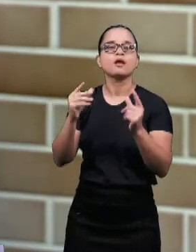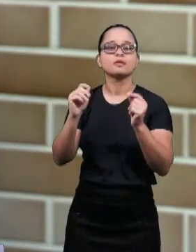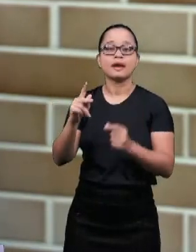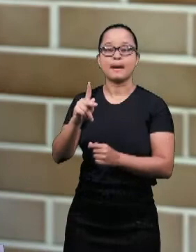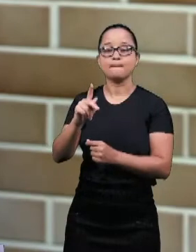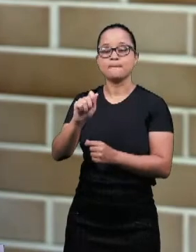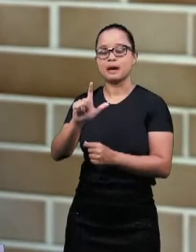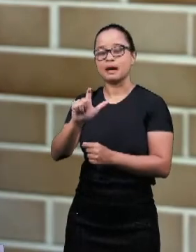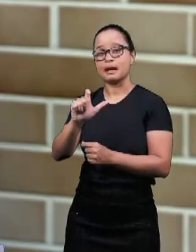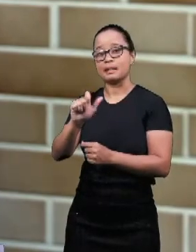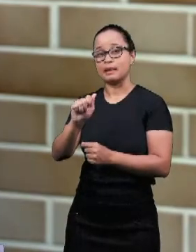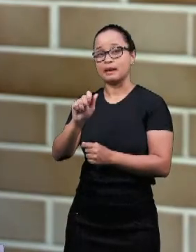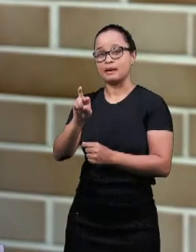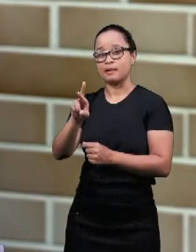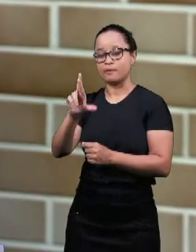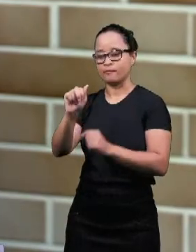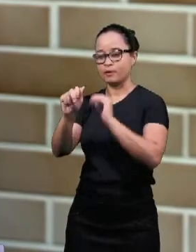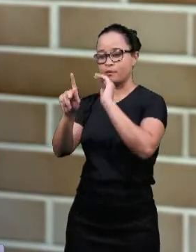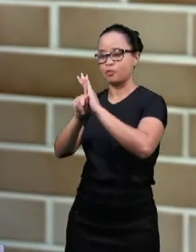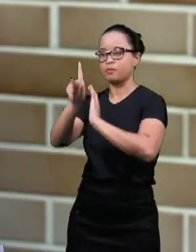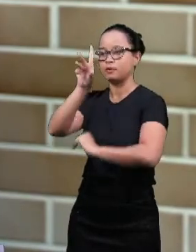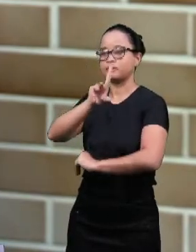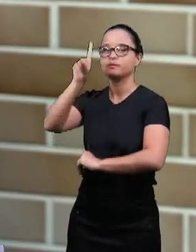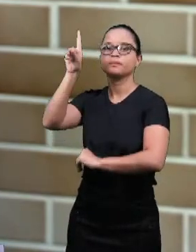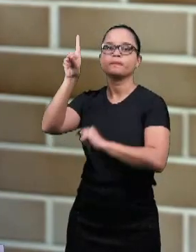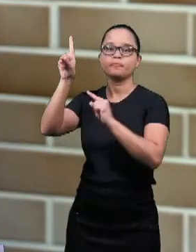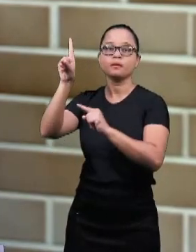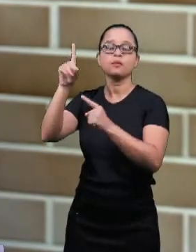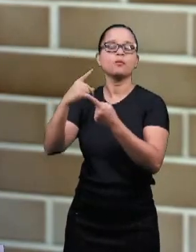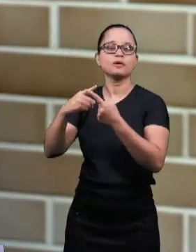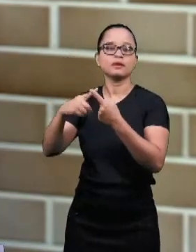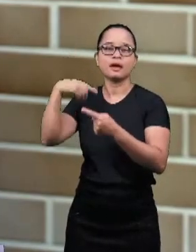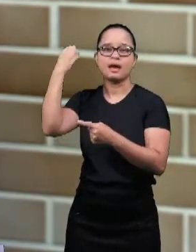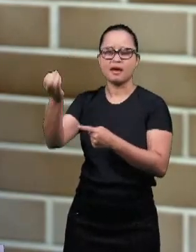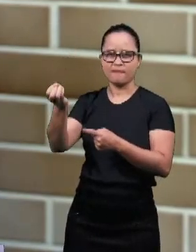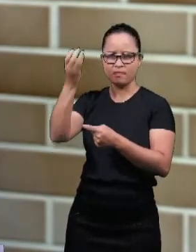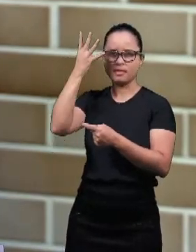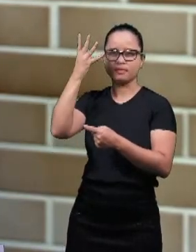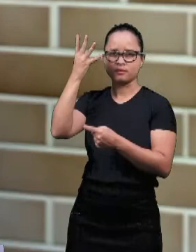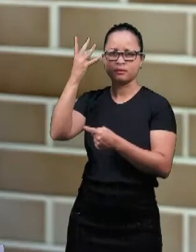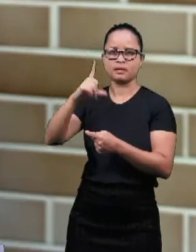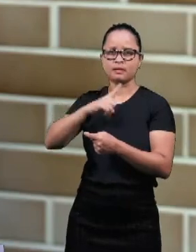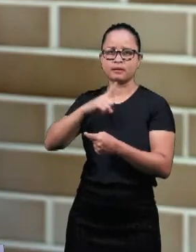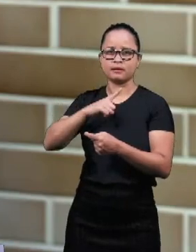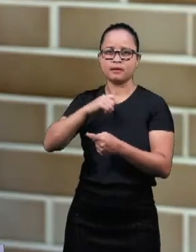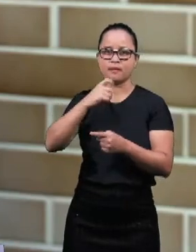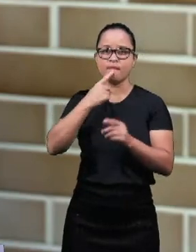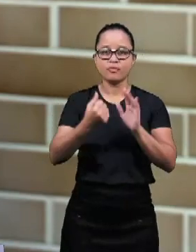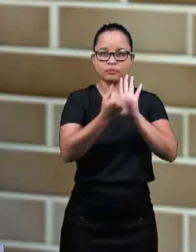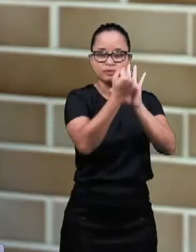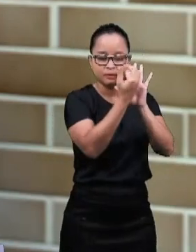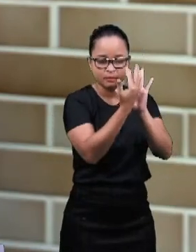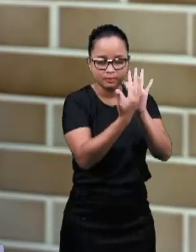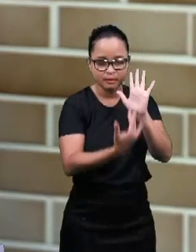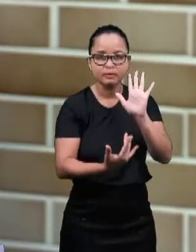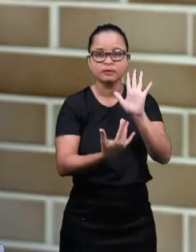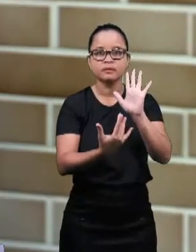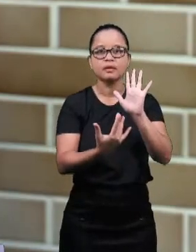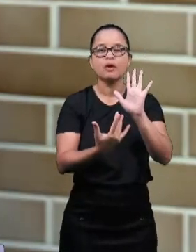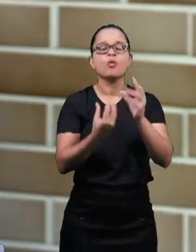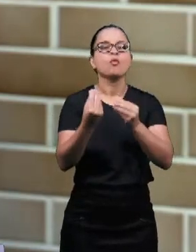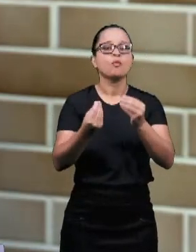Jesus, a palavra, ele é revelado pelo sangue que estava aspergido ali nas suas vestes, e o sangue é o Espírito Santo